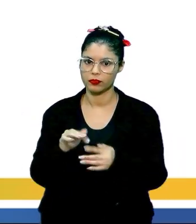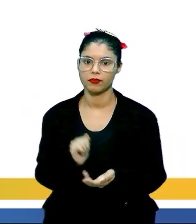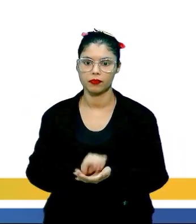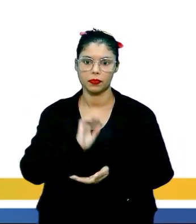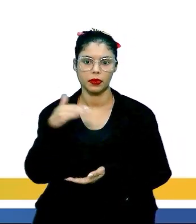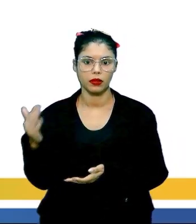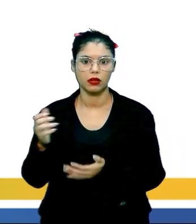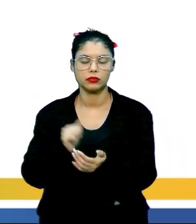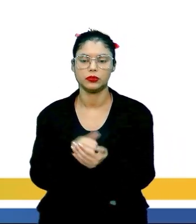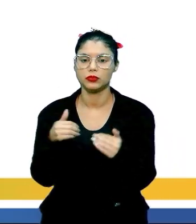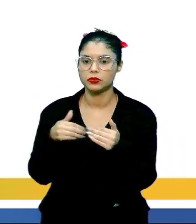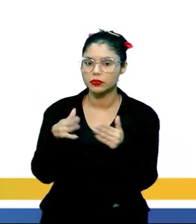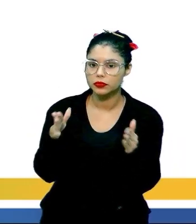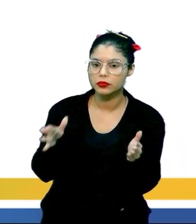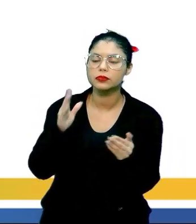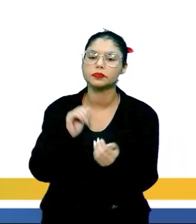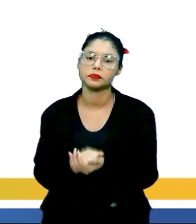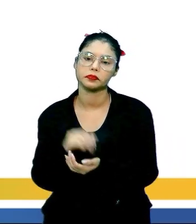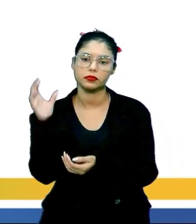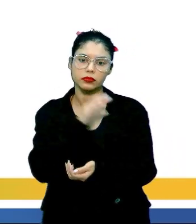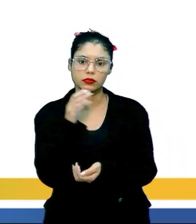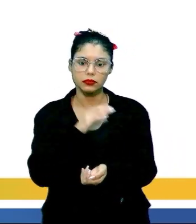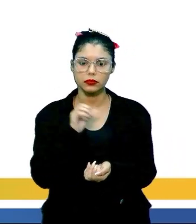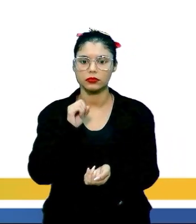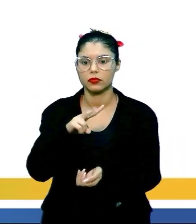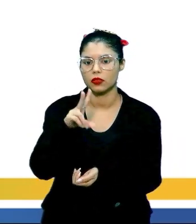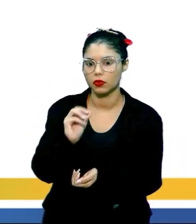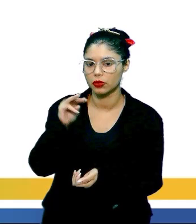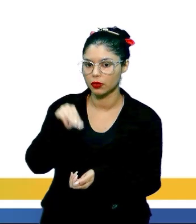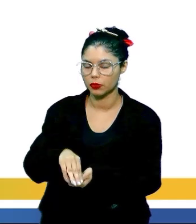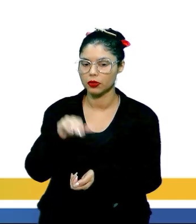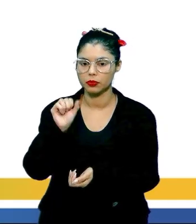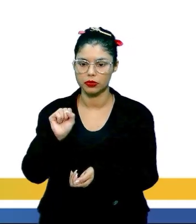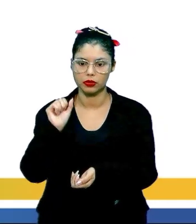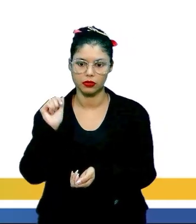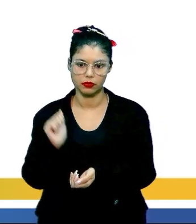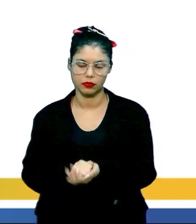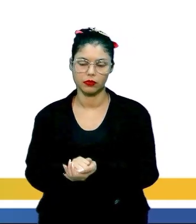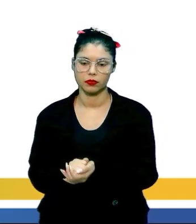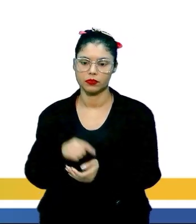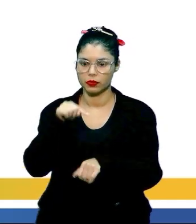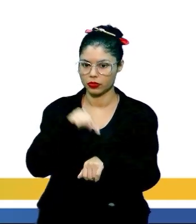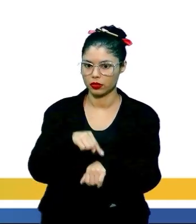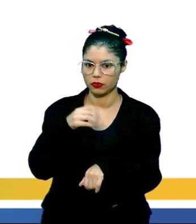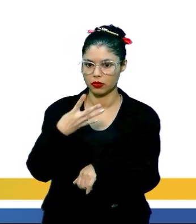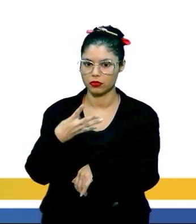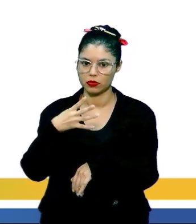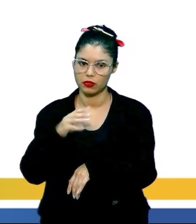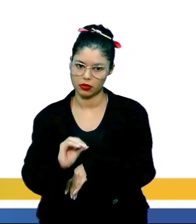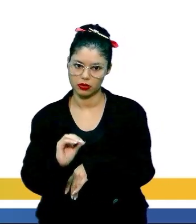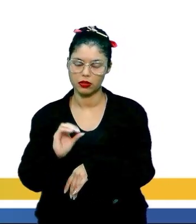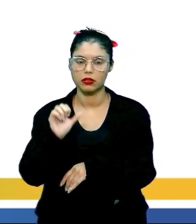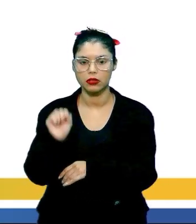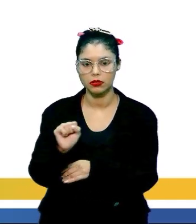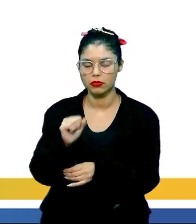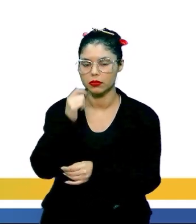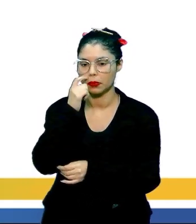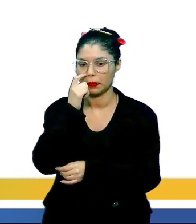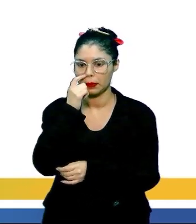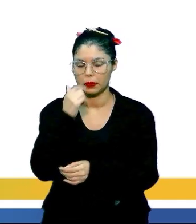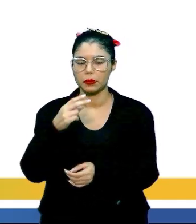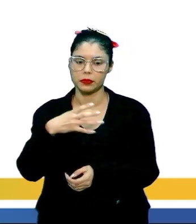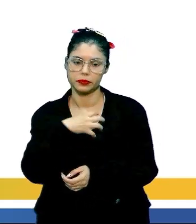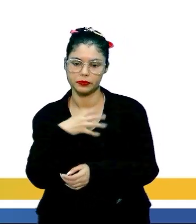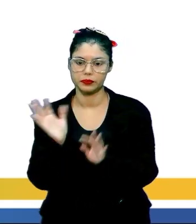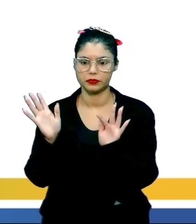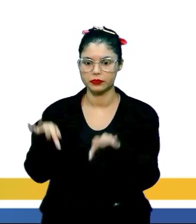o paraquedas foi aberto, ele se encontrava na velocidade 50 metros por segundo, num tempo de 40 segundos. E o seu